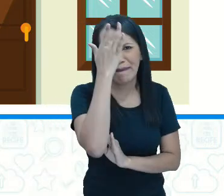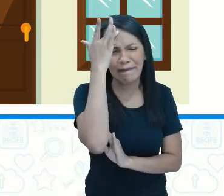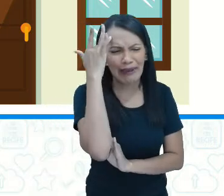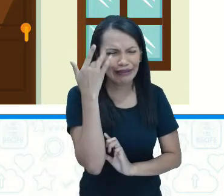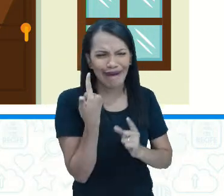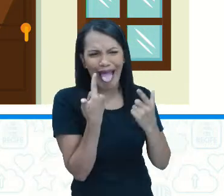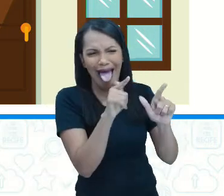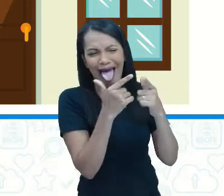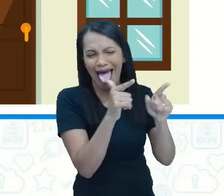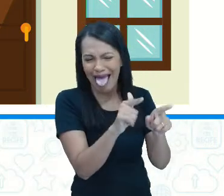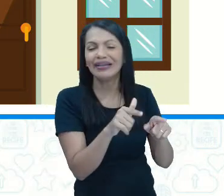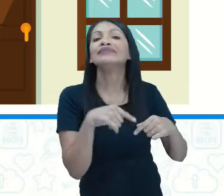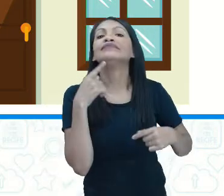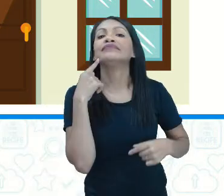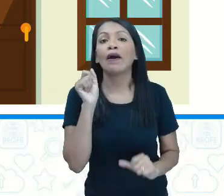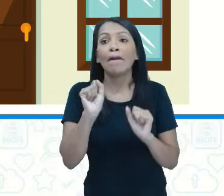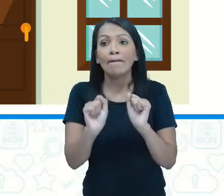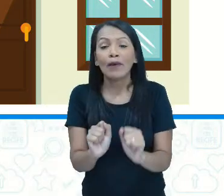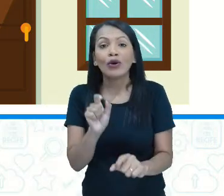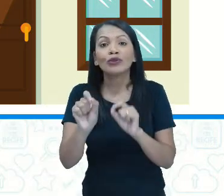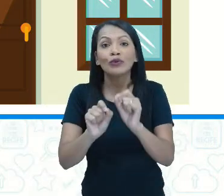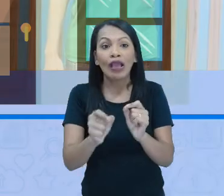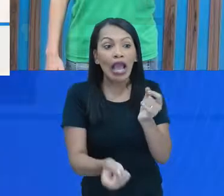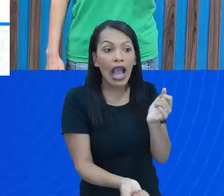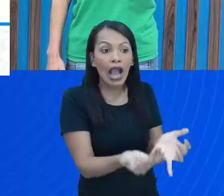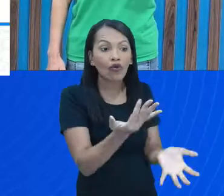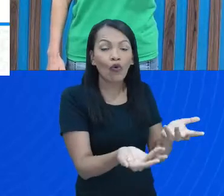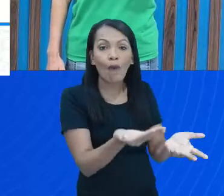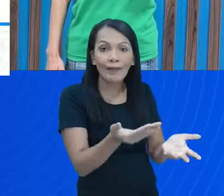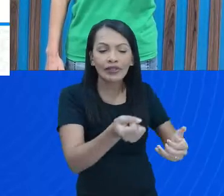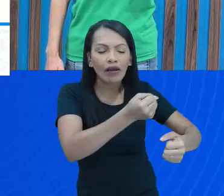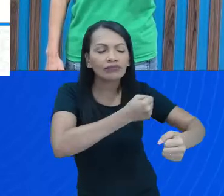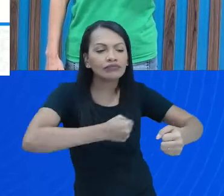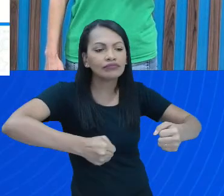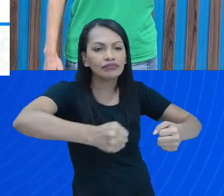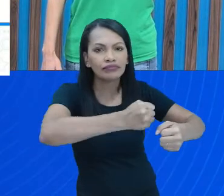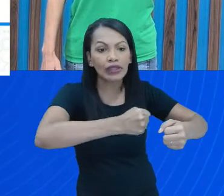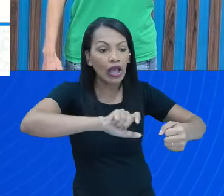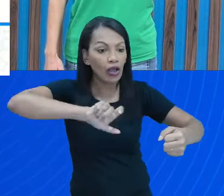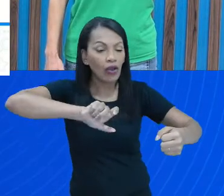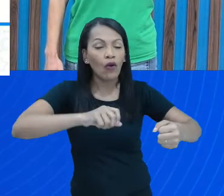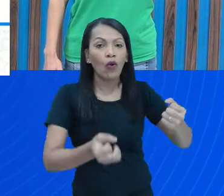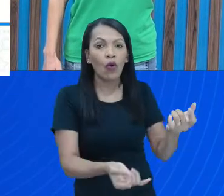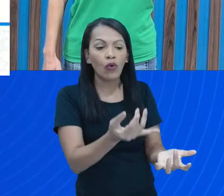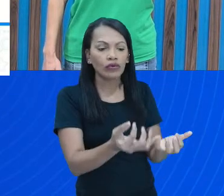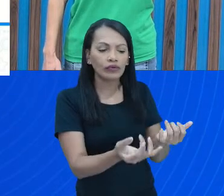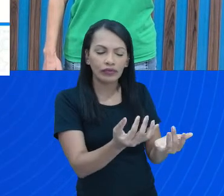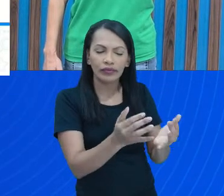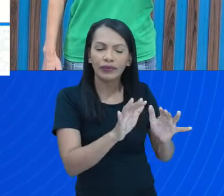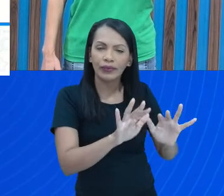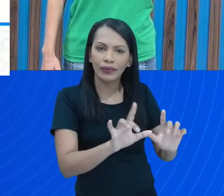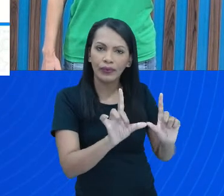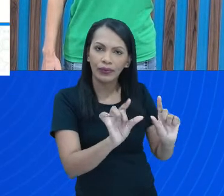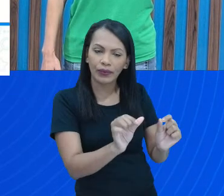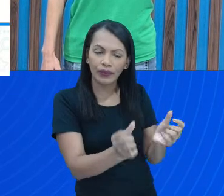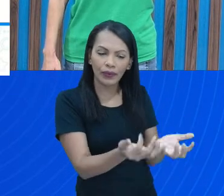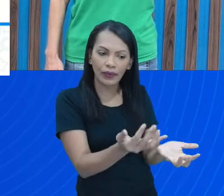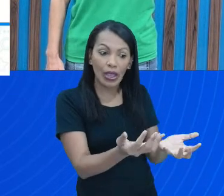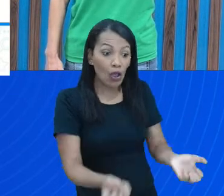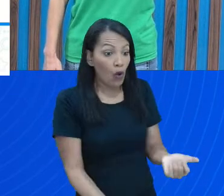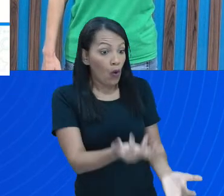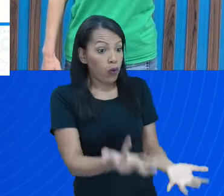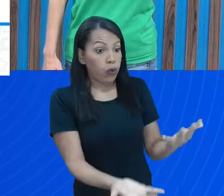pessoas. Pode queimar as comidas que estão no fogão, não é? Ou fazer os